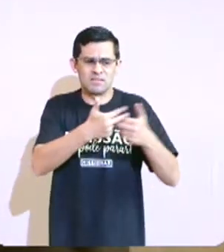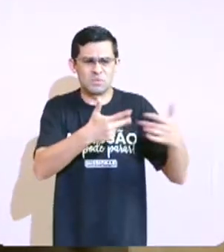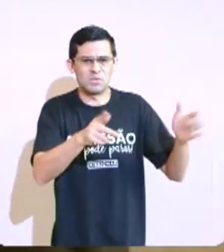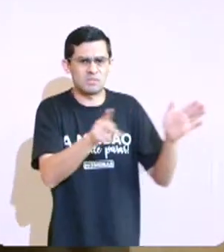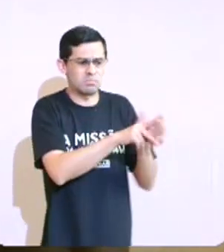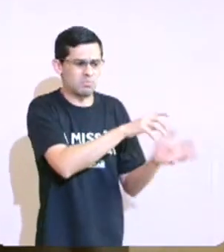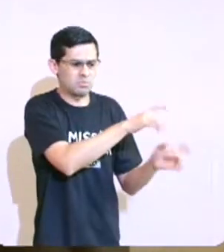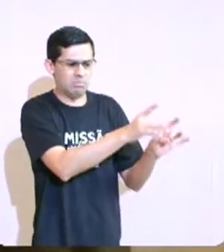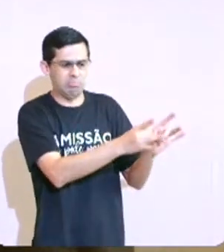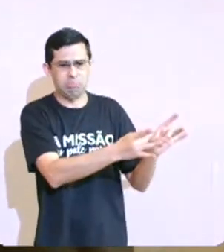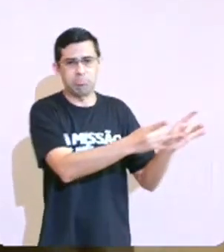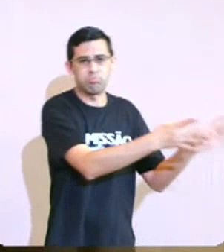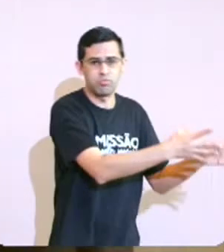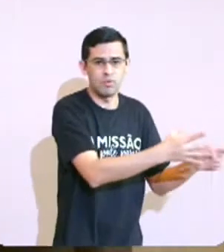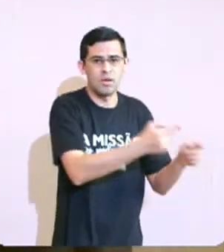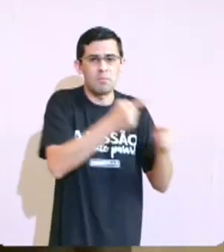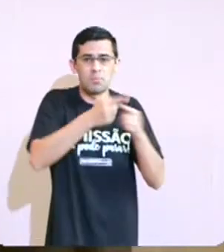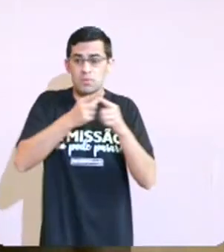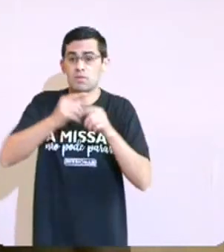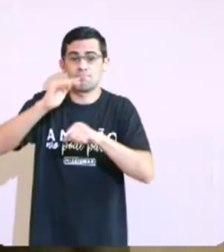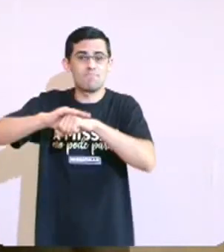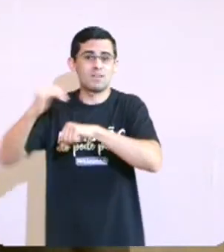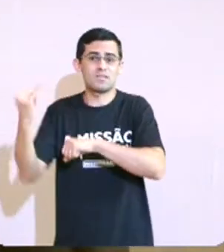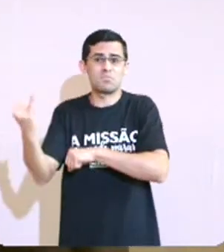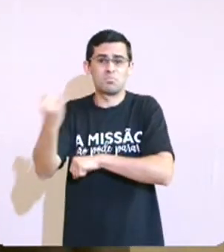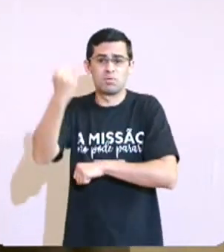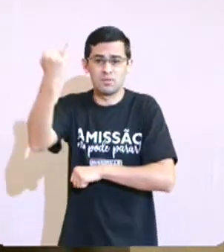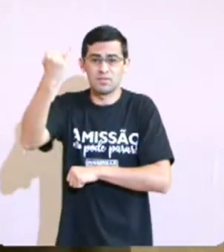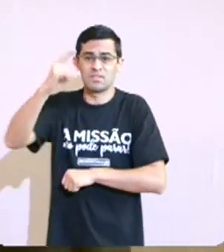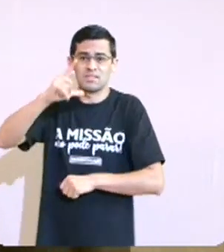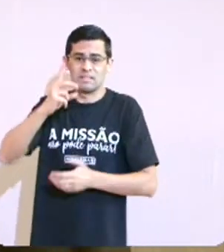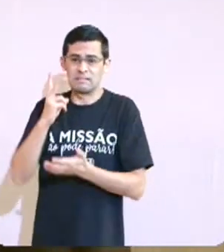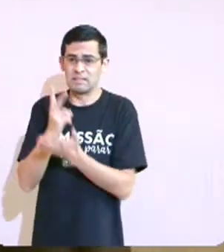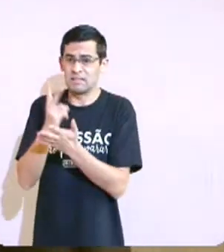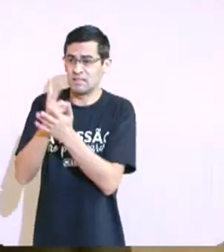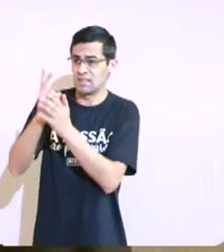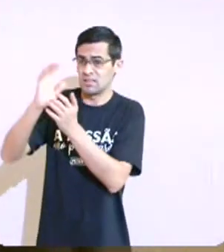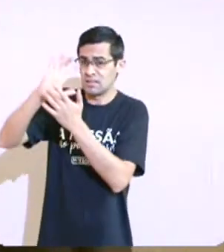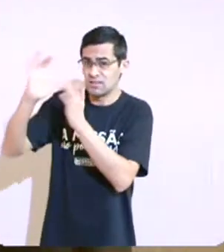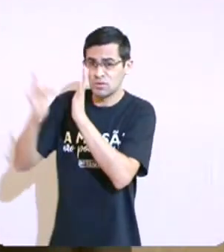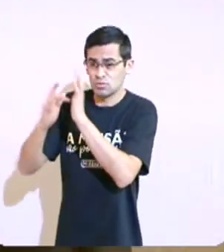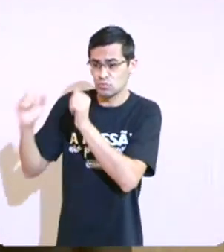desprezíveis em certos aspectos, porque o importante é ganhar Cristo.